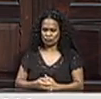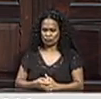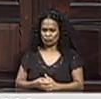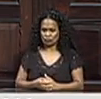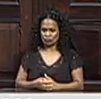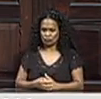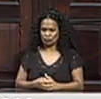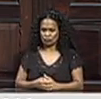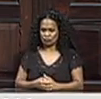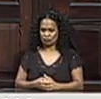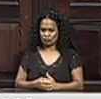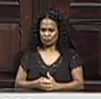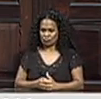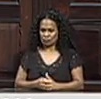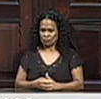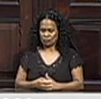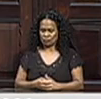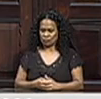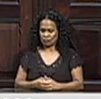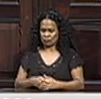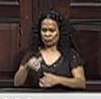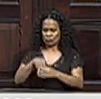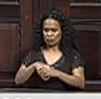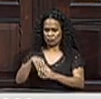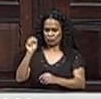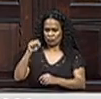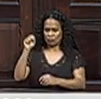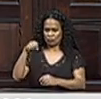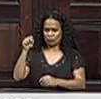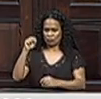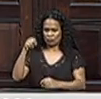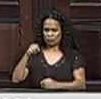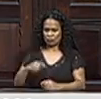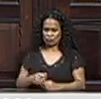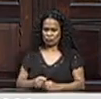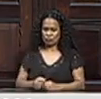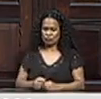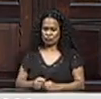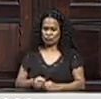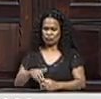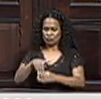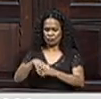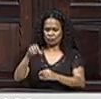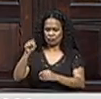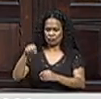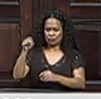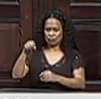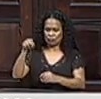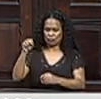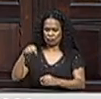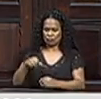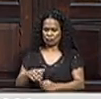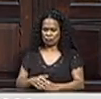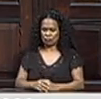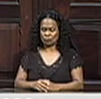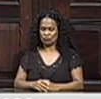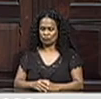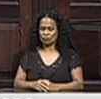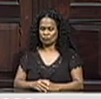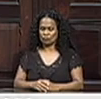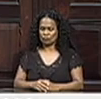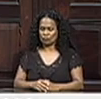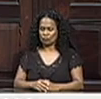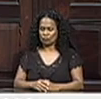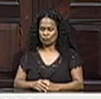pedido de Vossa Excelência e convoca Vossa Excelência para emitir parecer. Parecer é favorável, ressalvados os destaques, dizendo que nós seremos